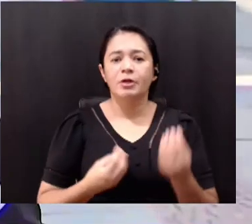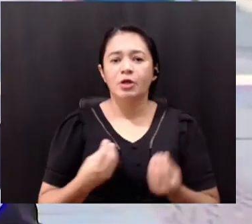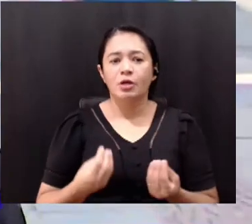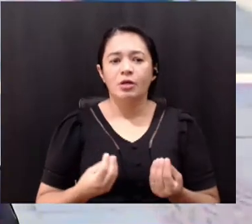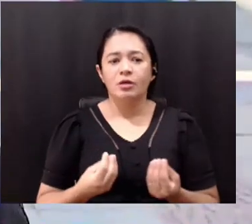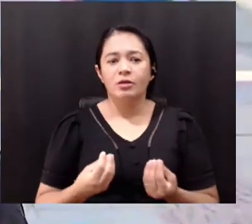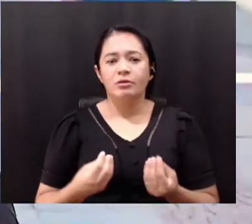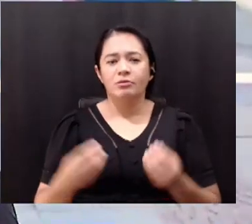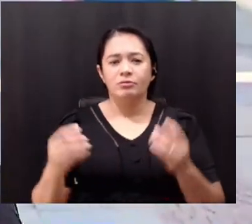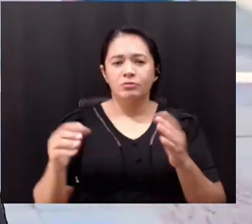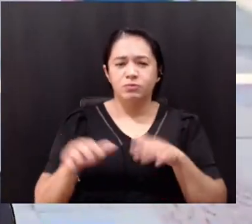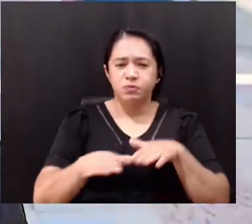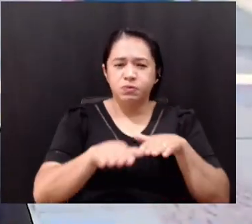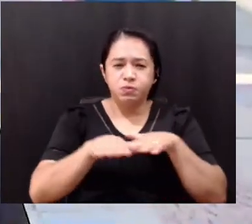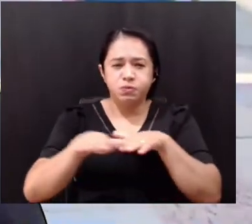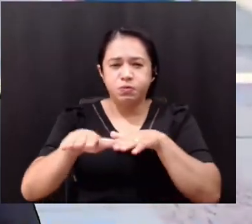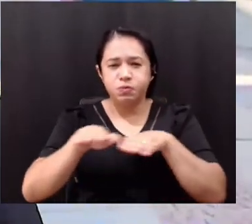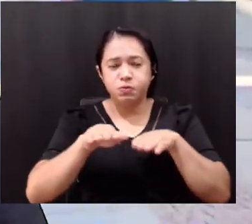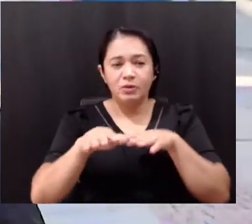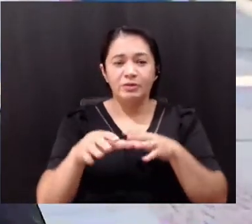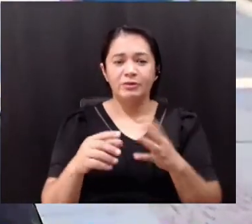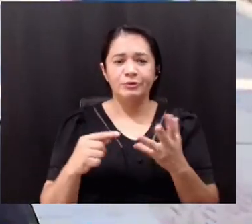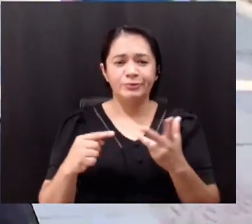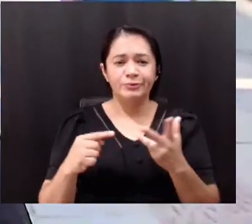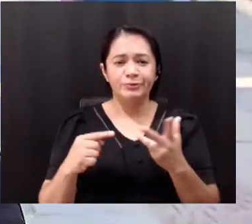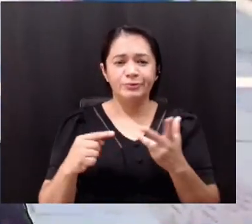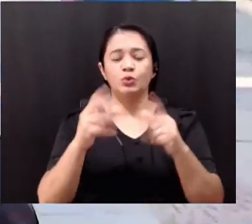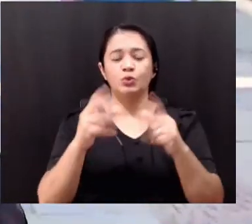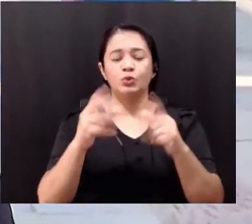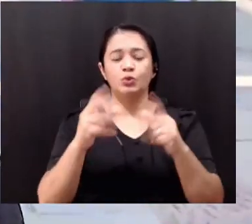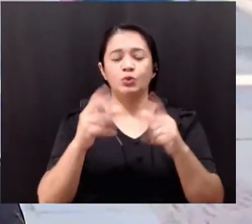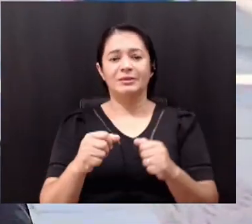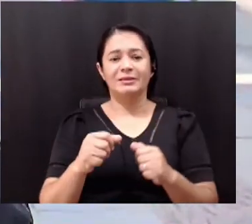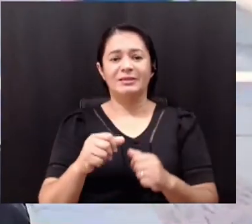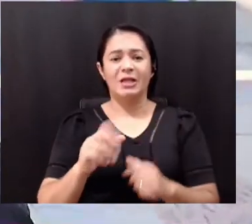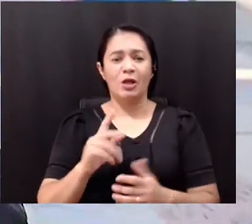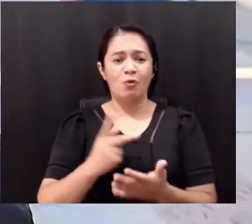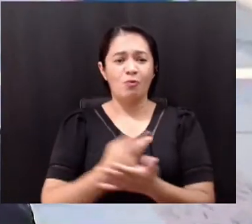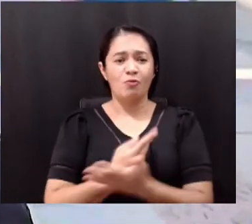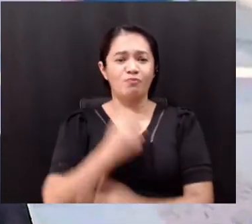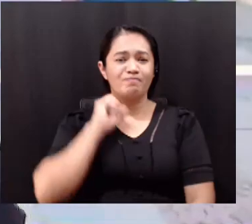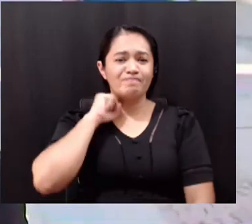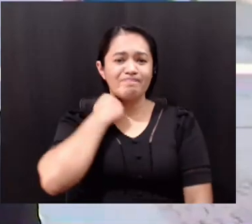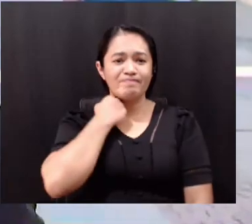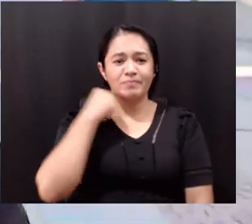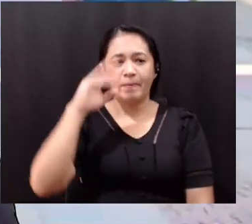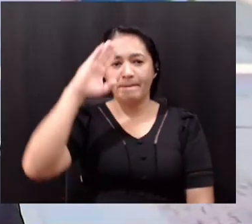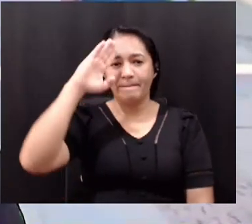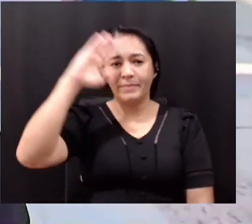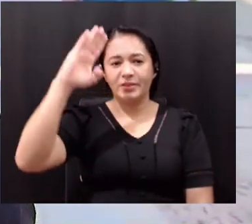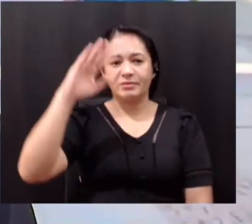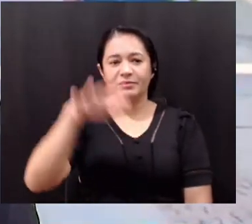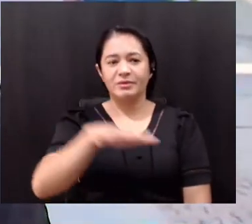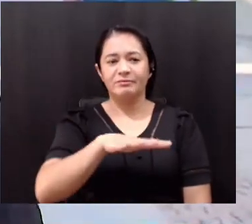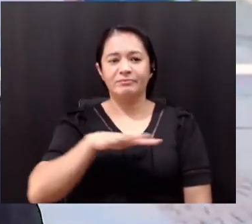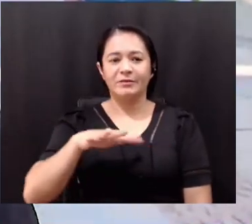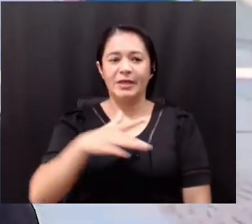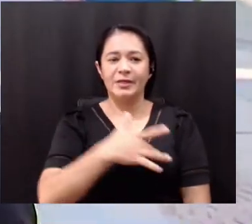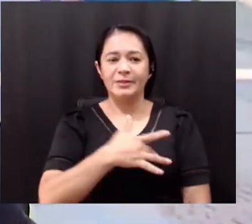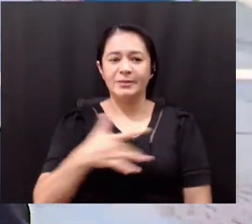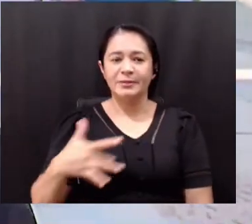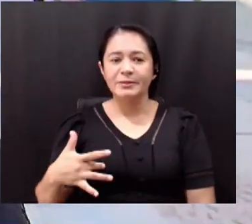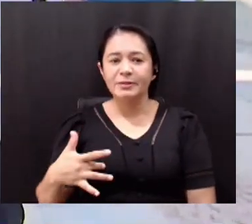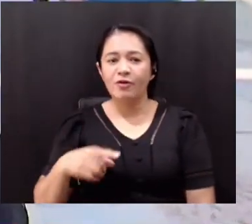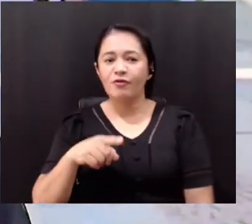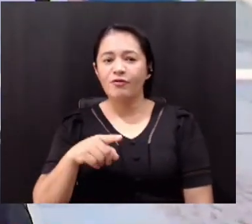essas coisas todas. Isso gera um estresse muito grande, principalmente na área de saúde, que você recebe pessoas dentro do